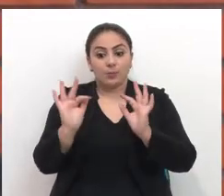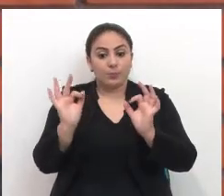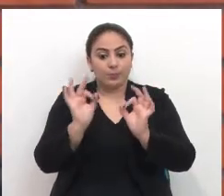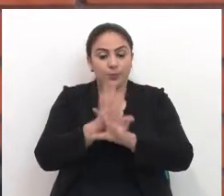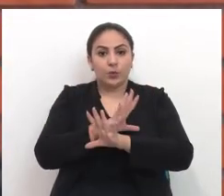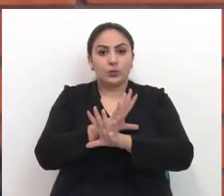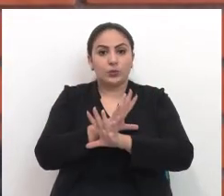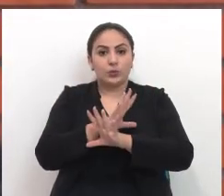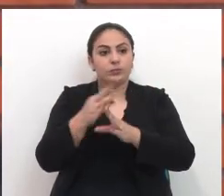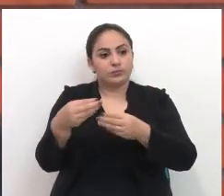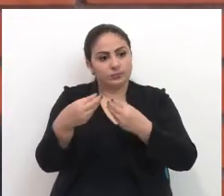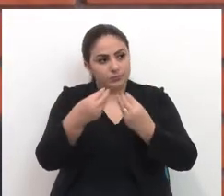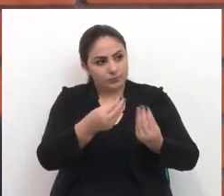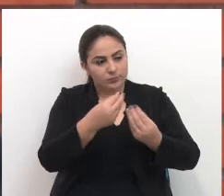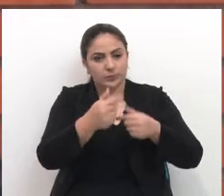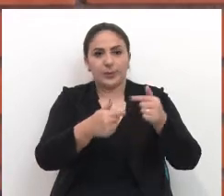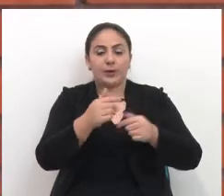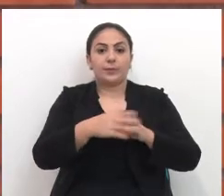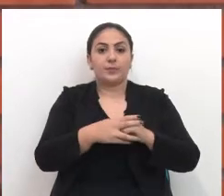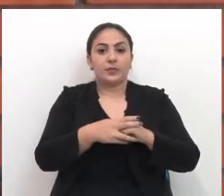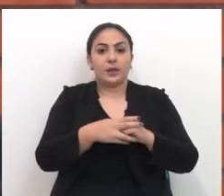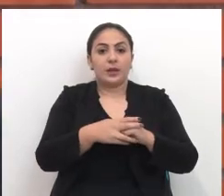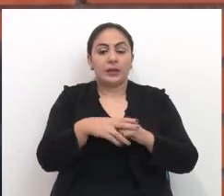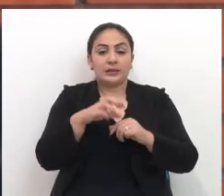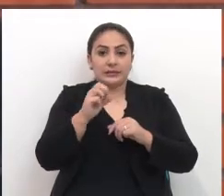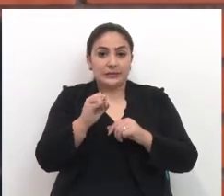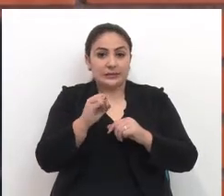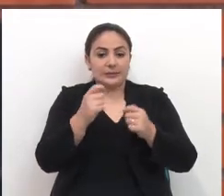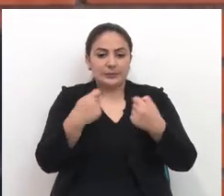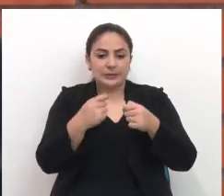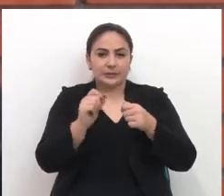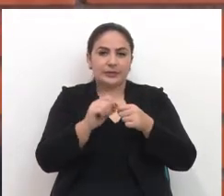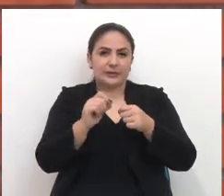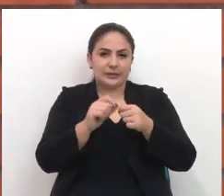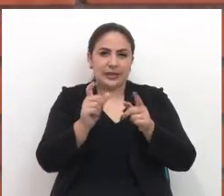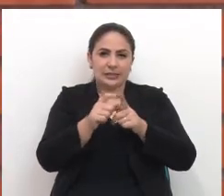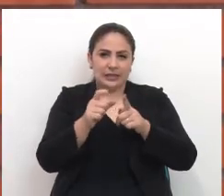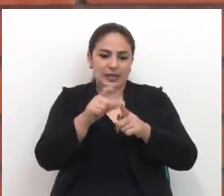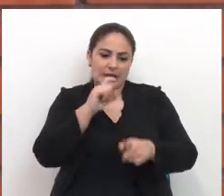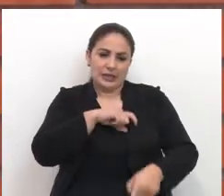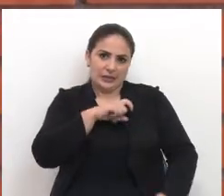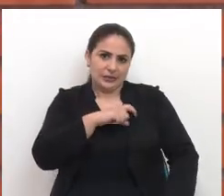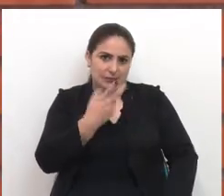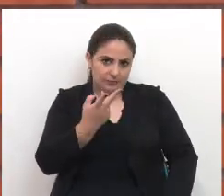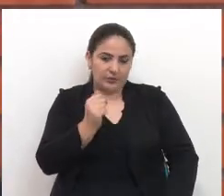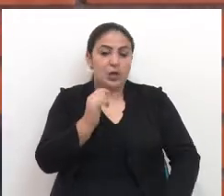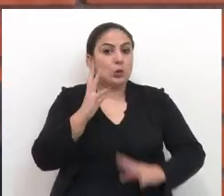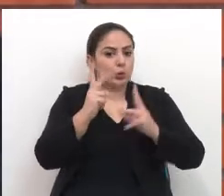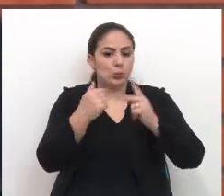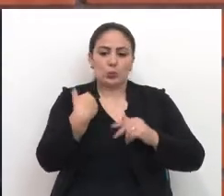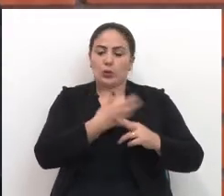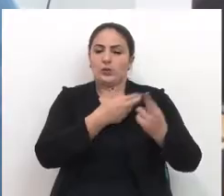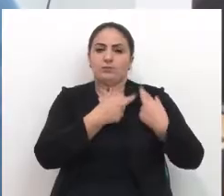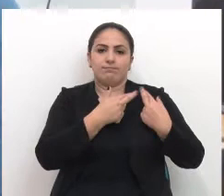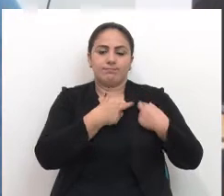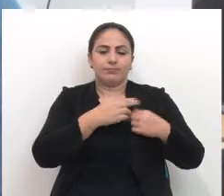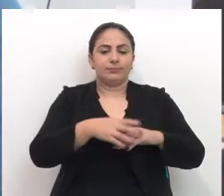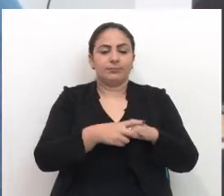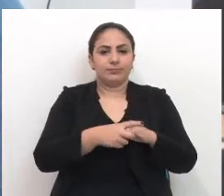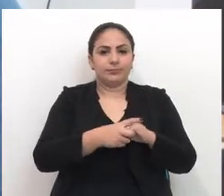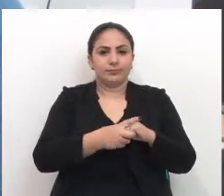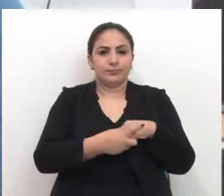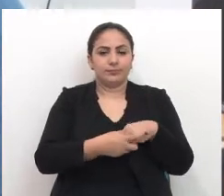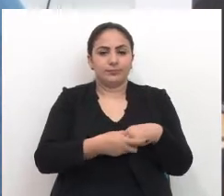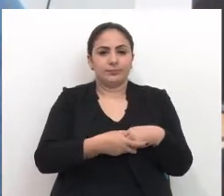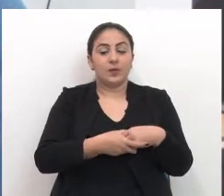que o cliente tinha solicitado o serviço. Ou no processo de habilitação, ou processo de transferência, era tudo conosco. Naquela